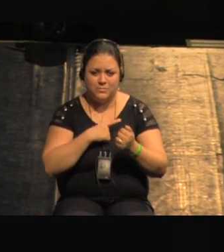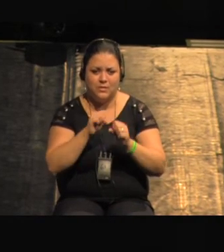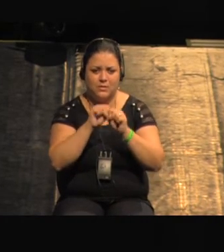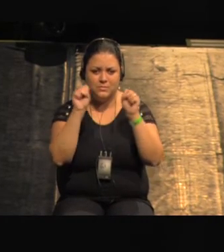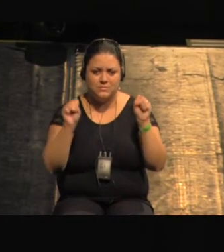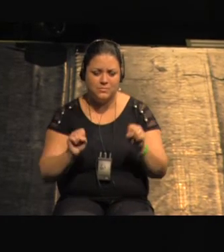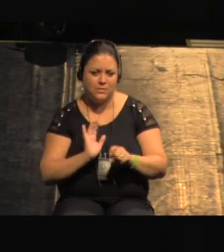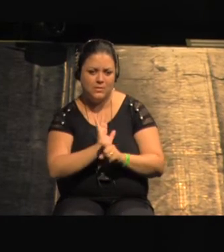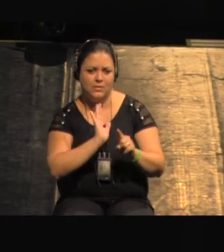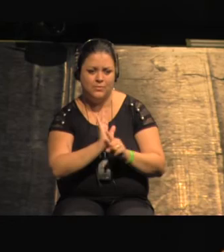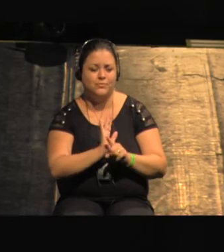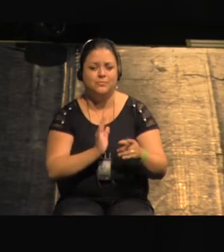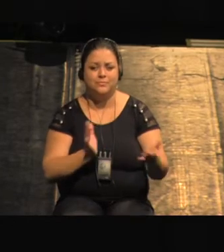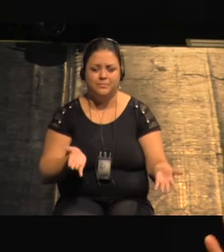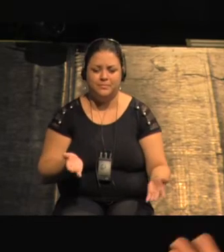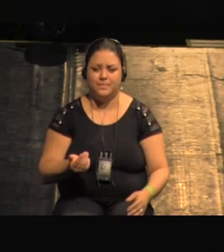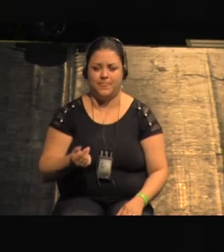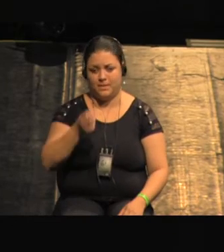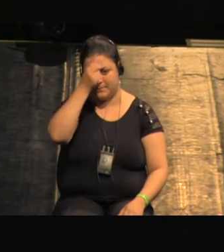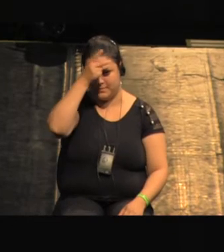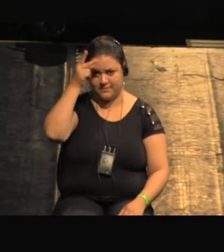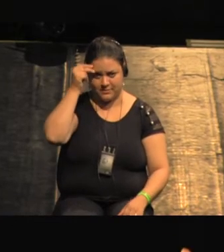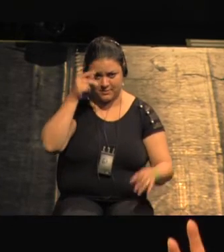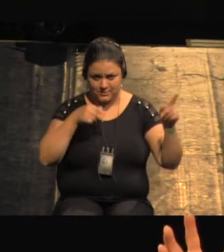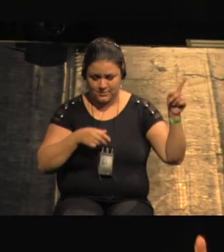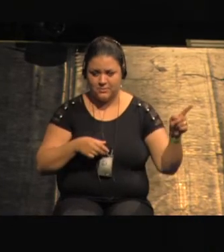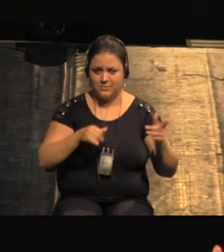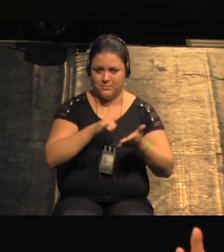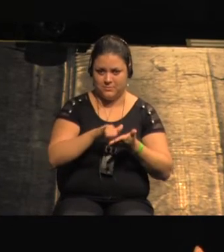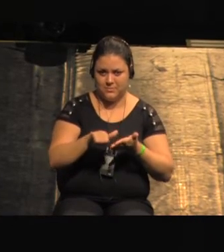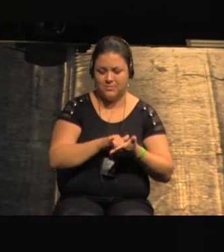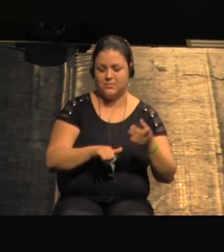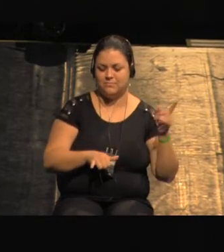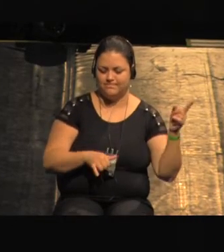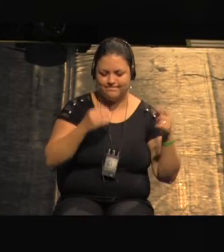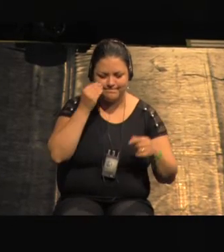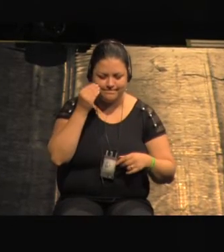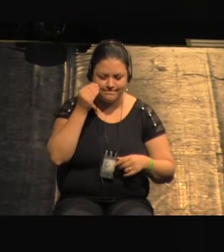para você. Então, o prefeito agora está tentando,